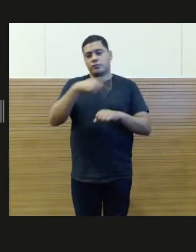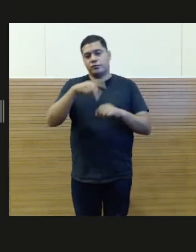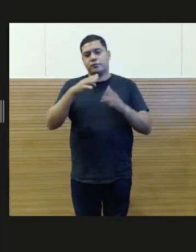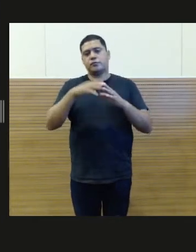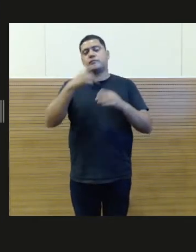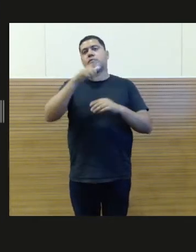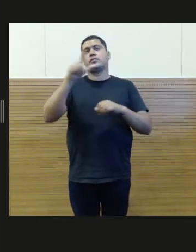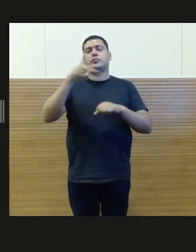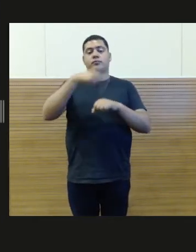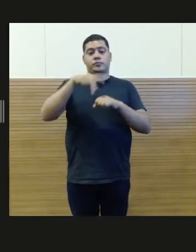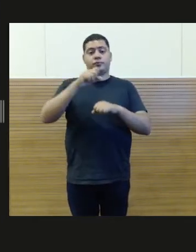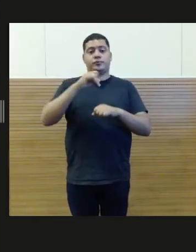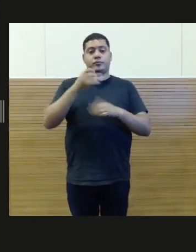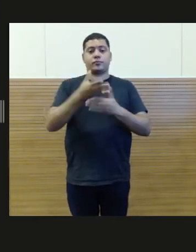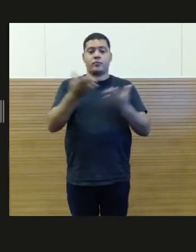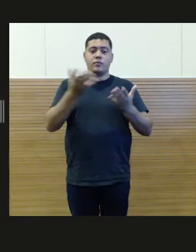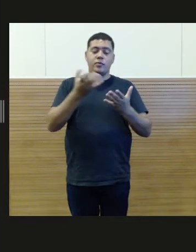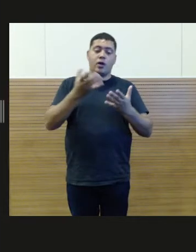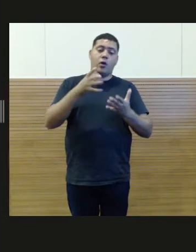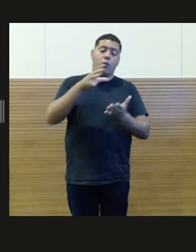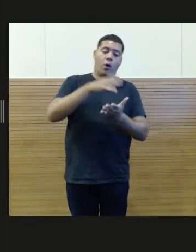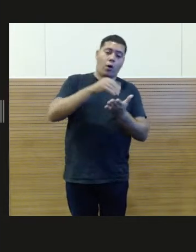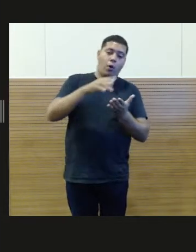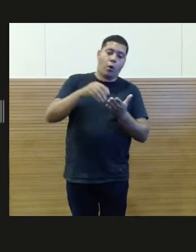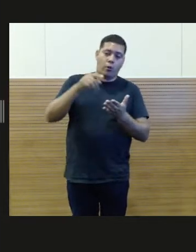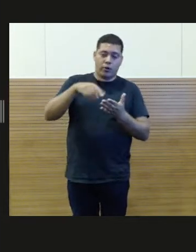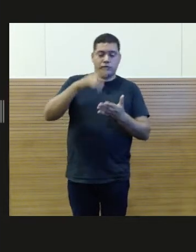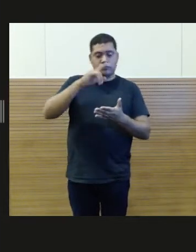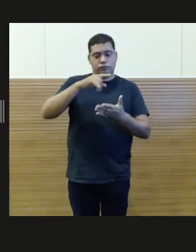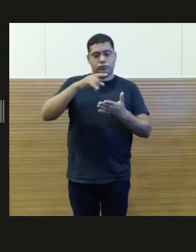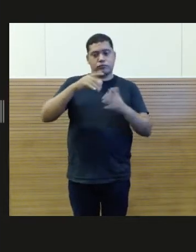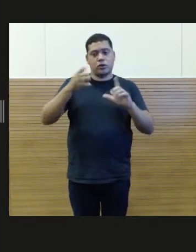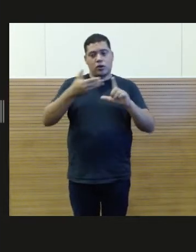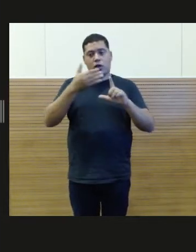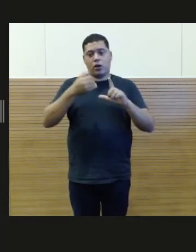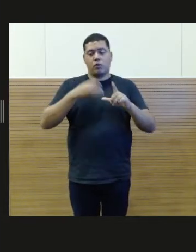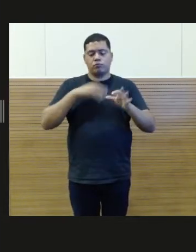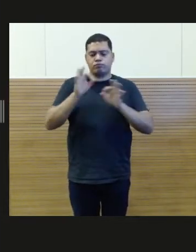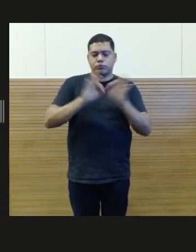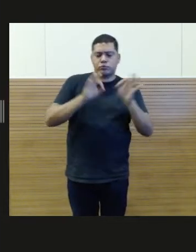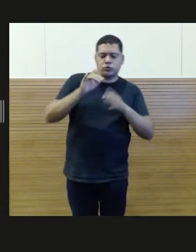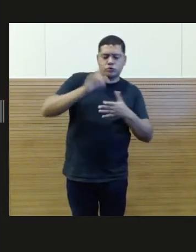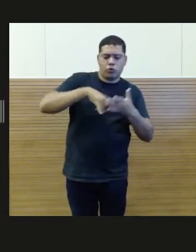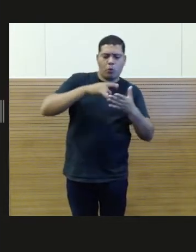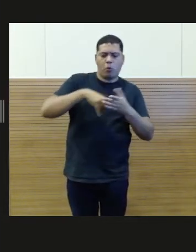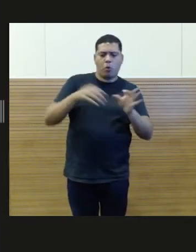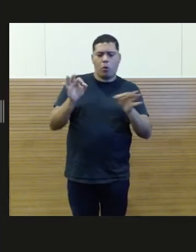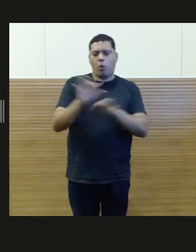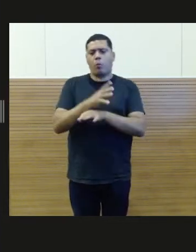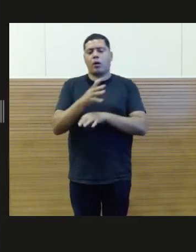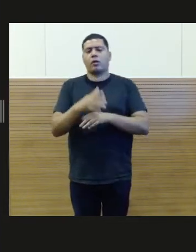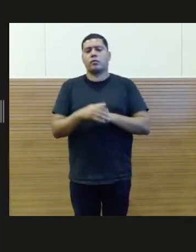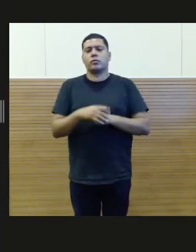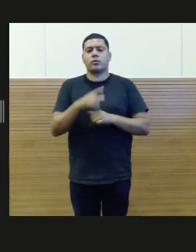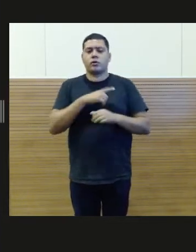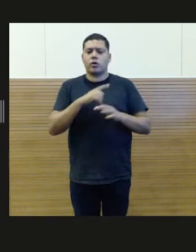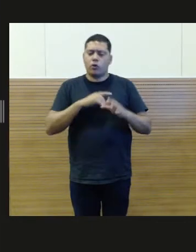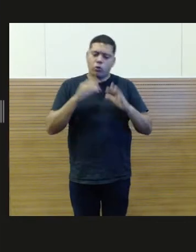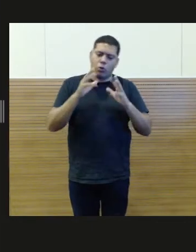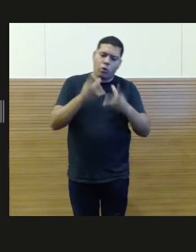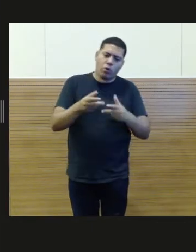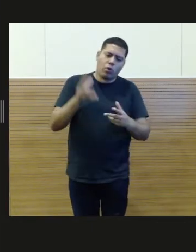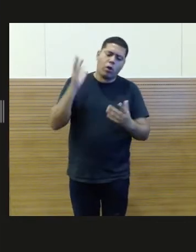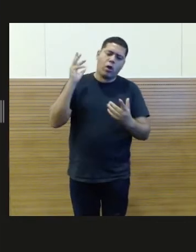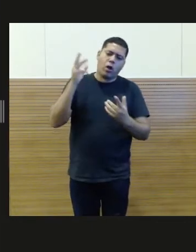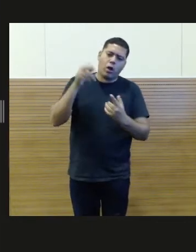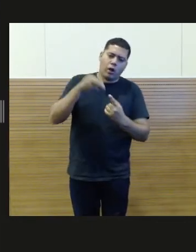alguém quiser uma cópia desse documento, eu preparei um documento completo que tem todas as referências, e